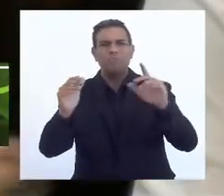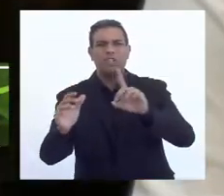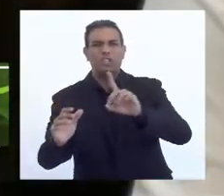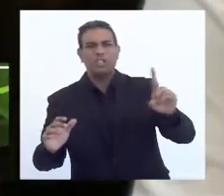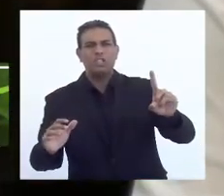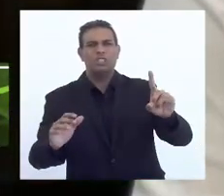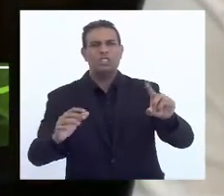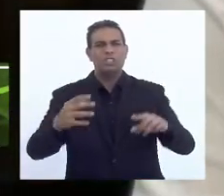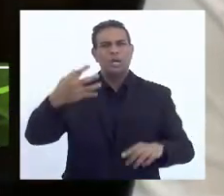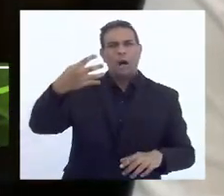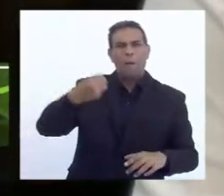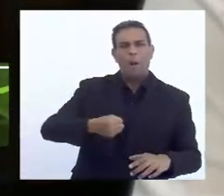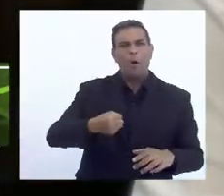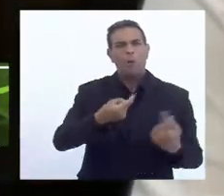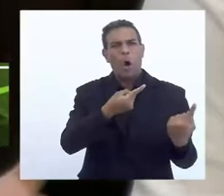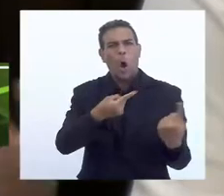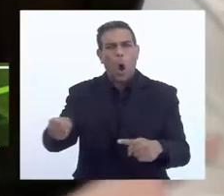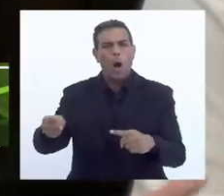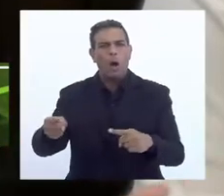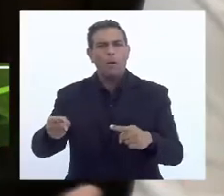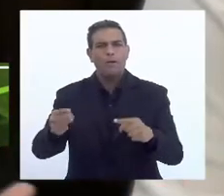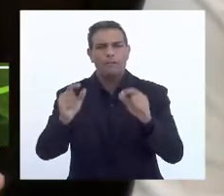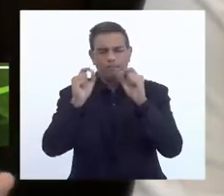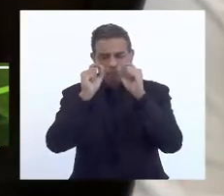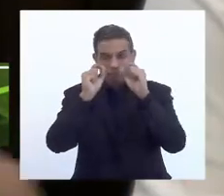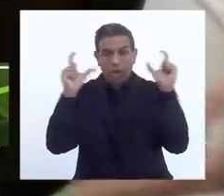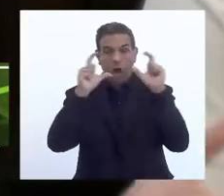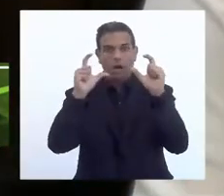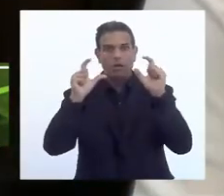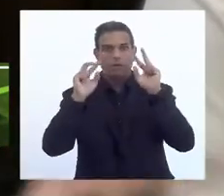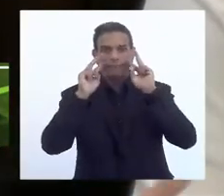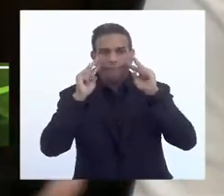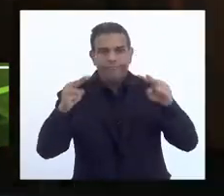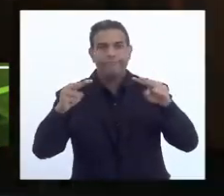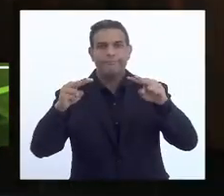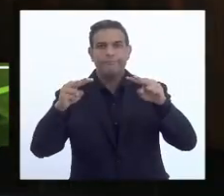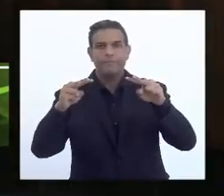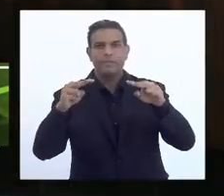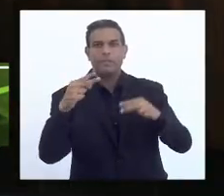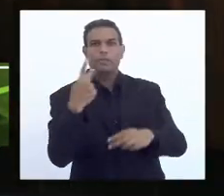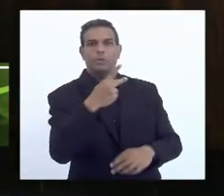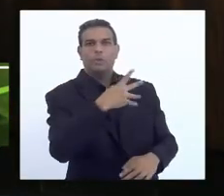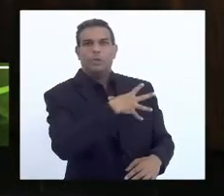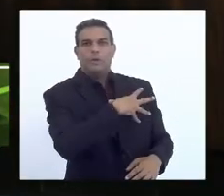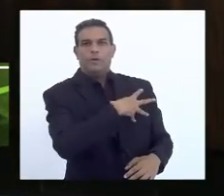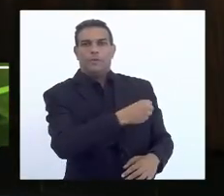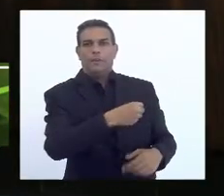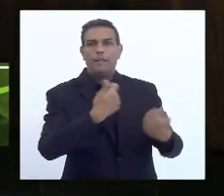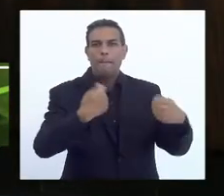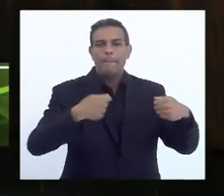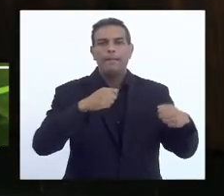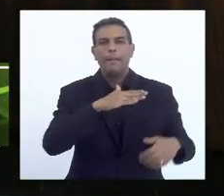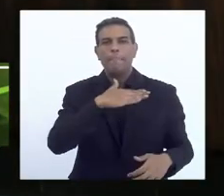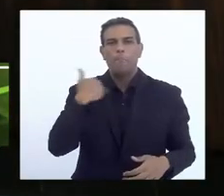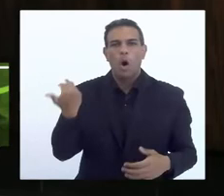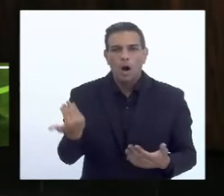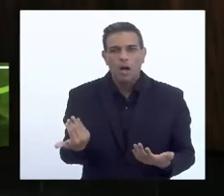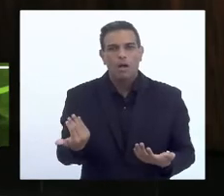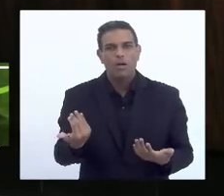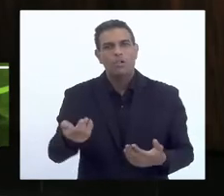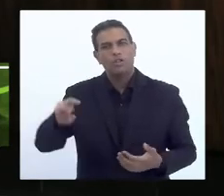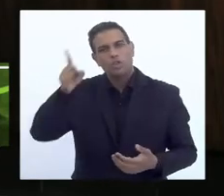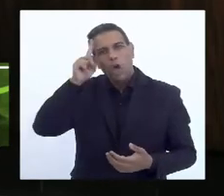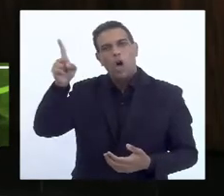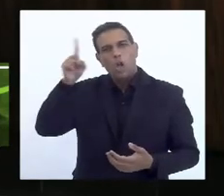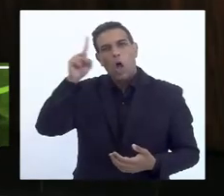para sua execução. É um horror você acordar, olhar sua página e falar sua filha tinha que ser abortada. É um horror você todo dia